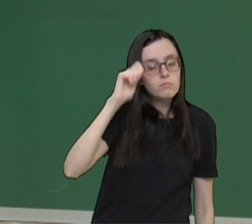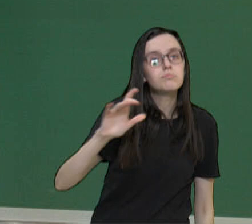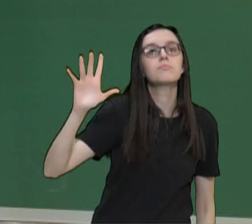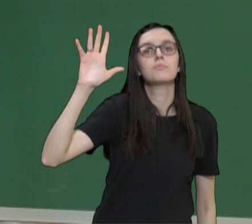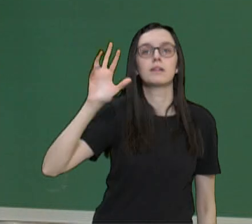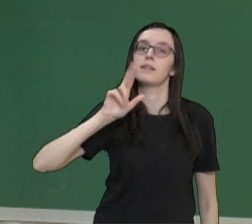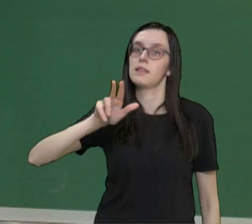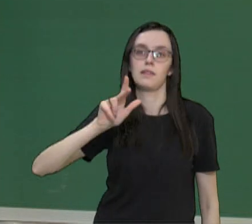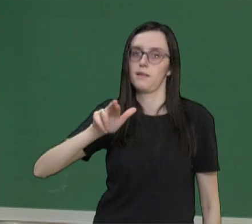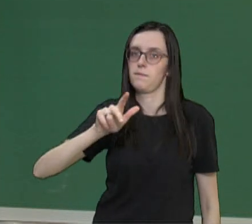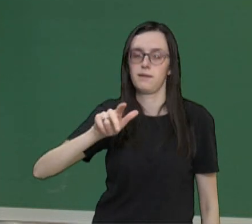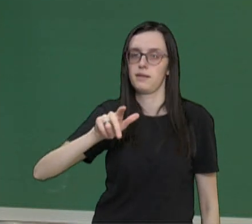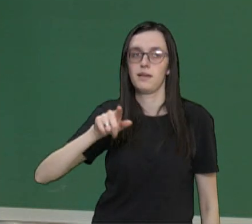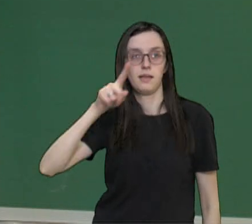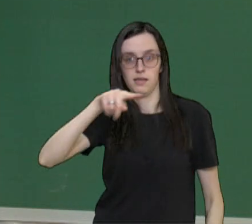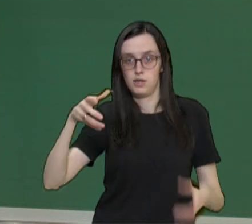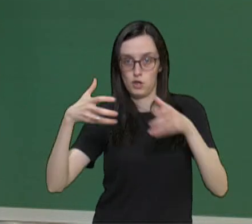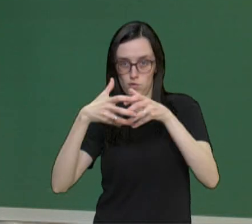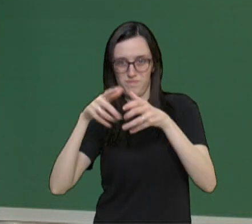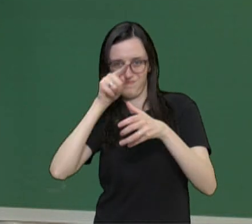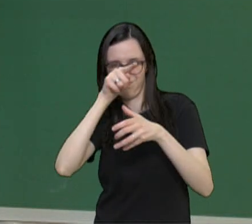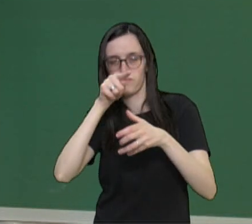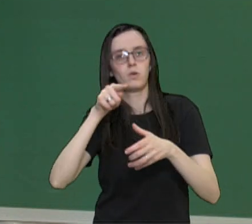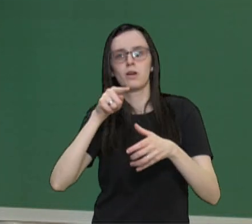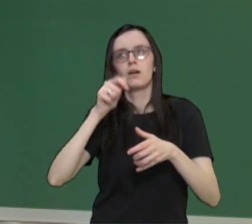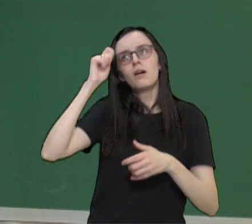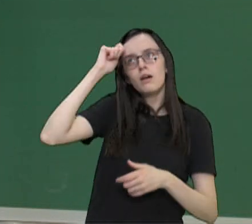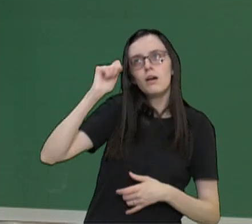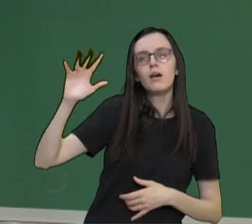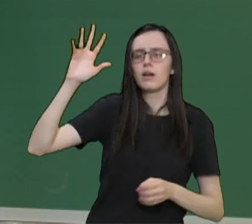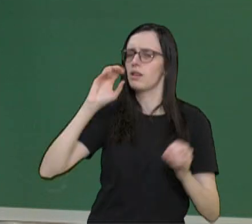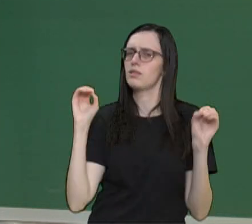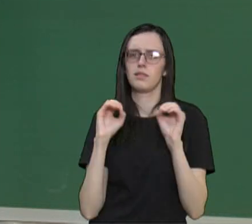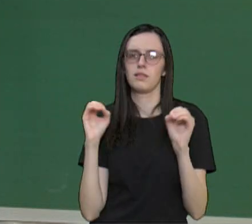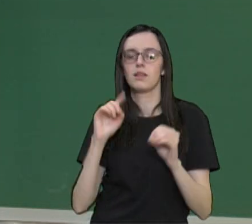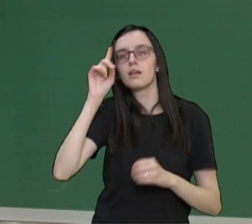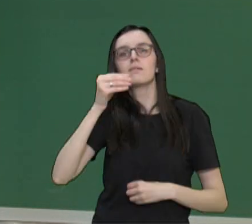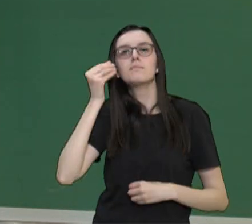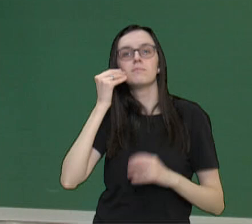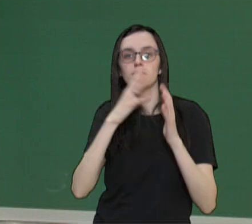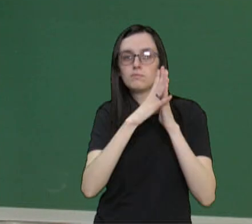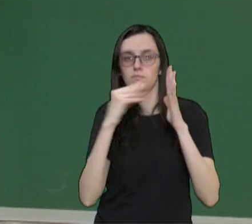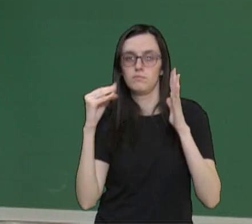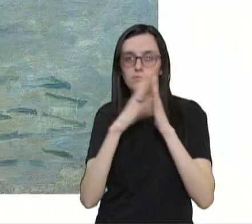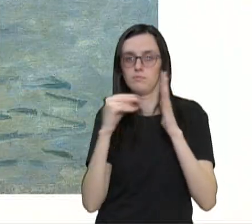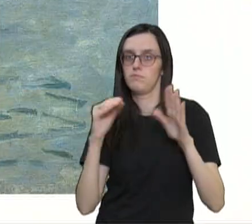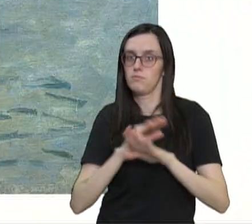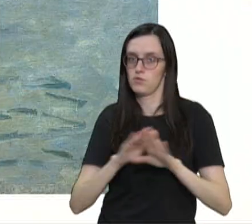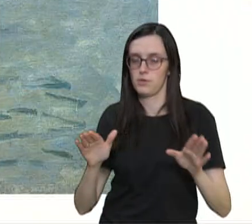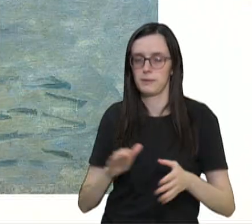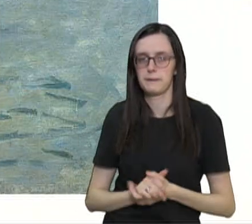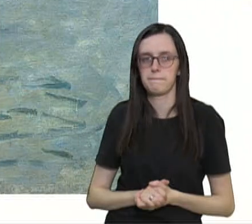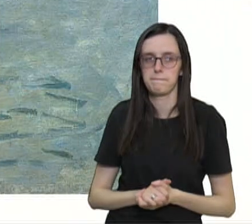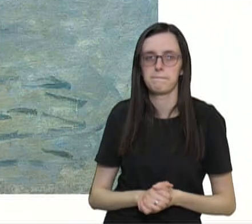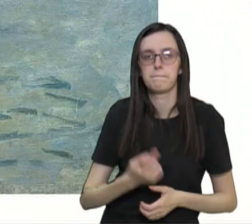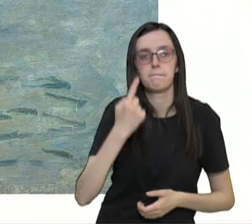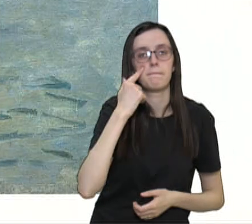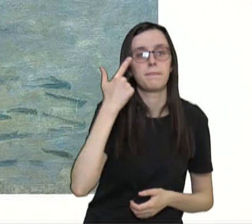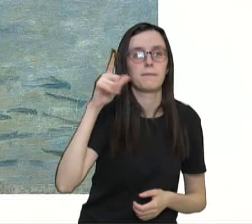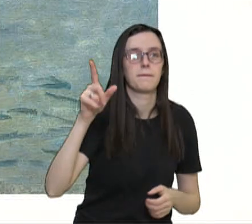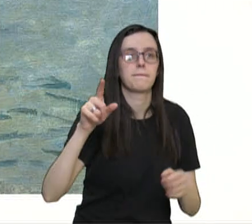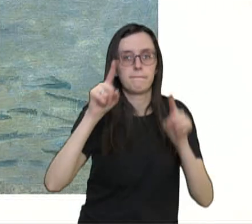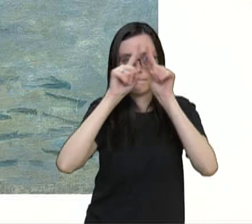Os artistas impressionistas não idealizavam nada. Eles procuravam reproduzir. Há uma obra,